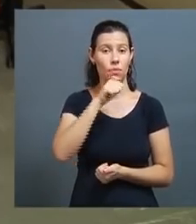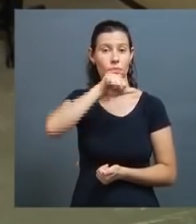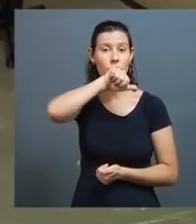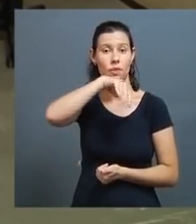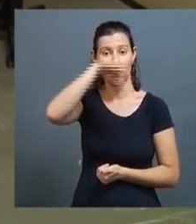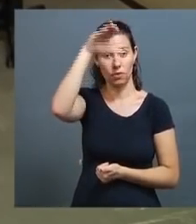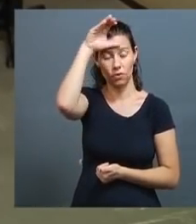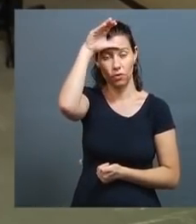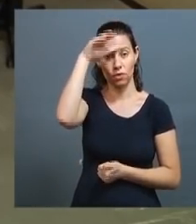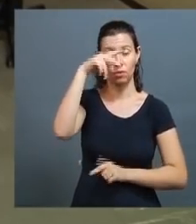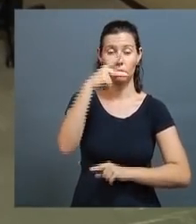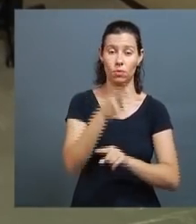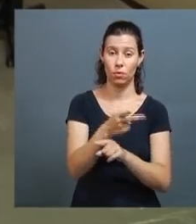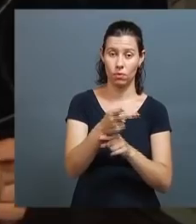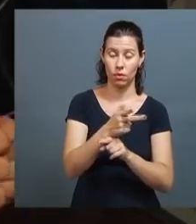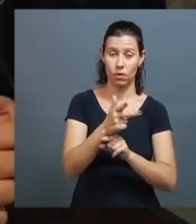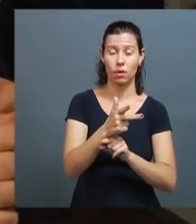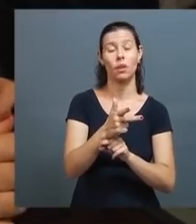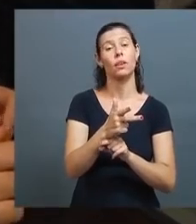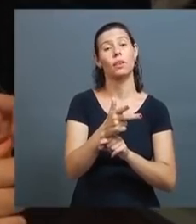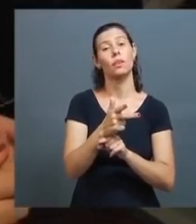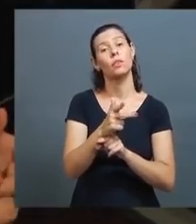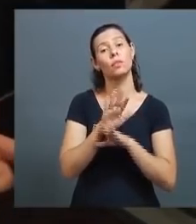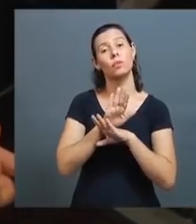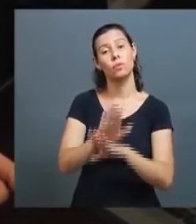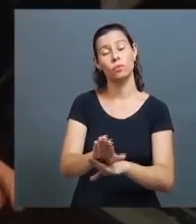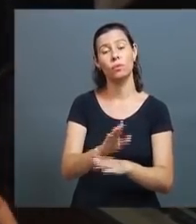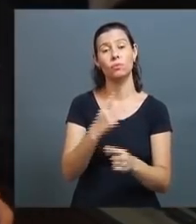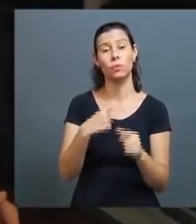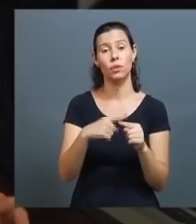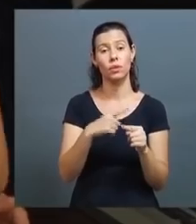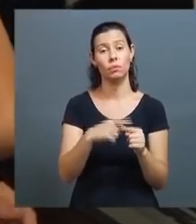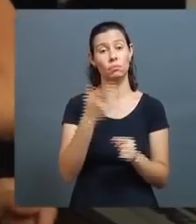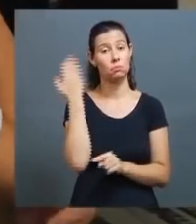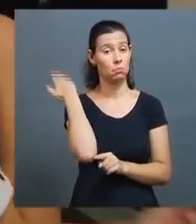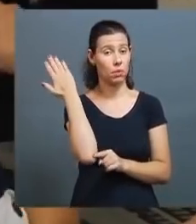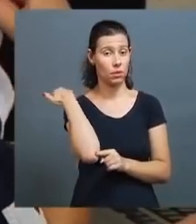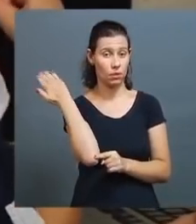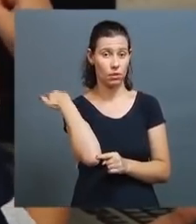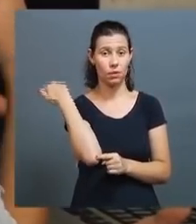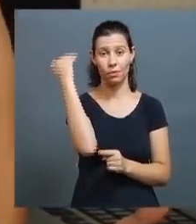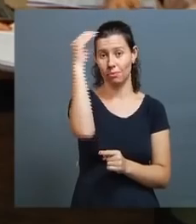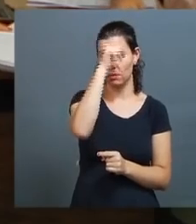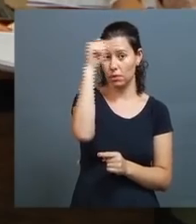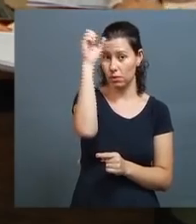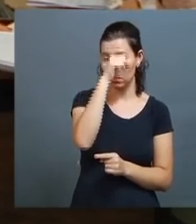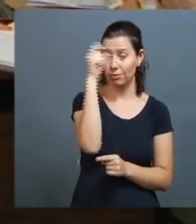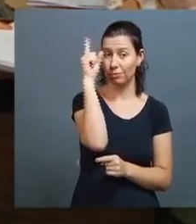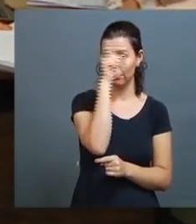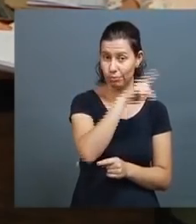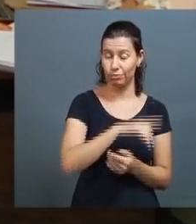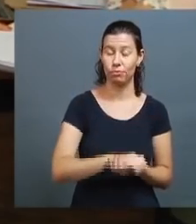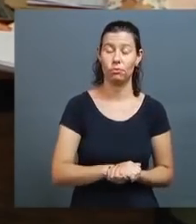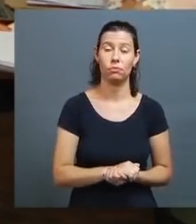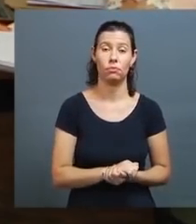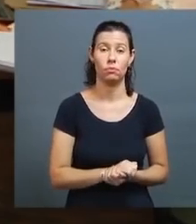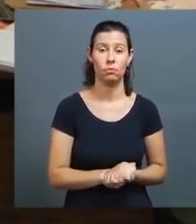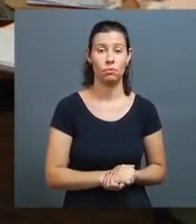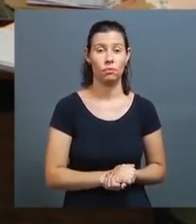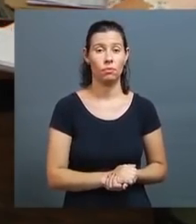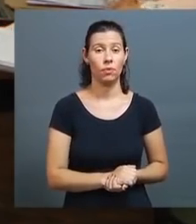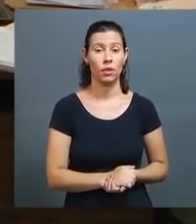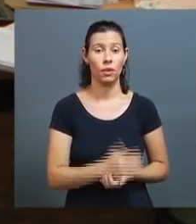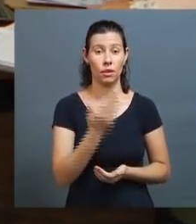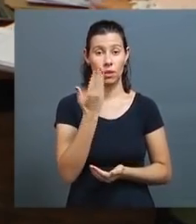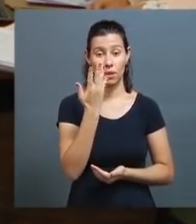tia procuraram o serviço porque Pedro Gabriel teve algumas dificuldades na escola. Quando ele era mais novinho, né,